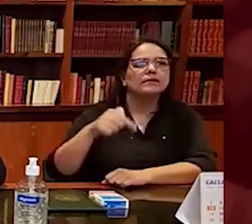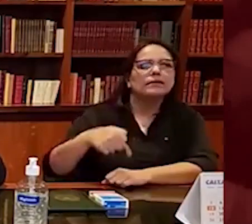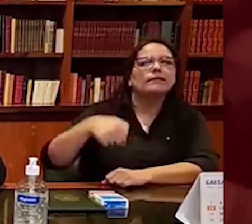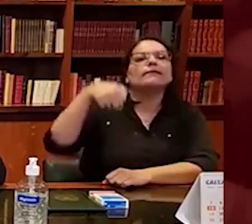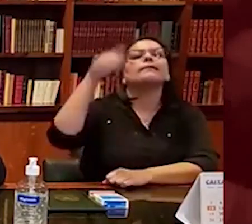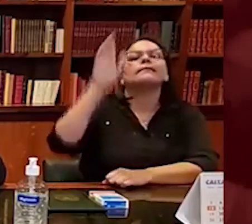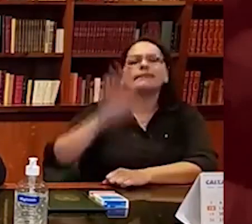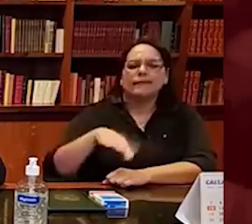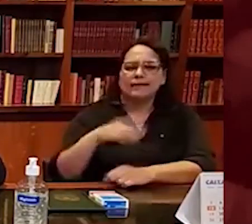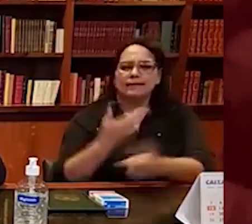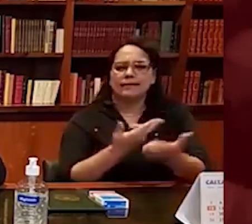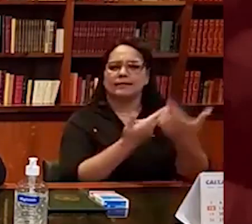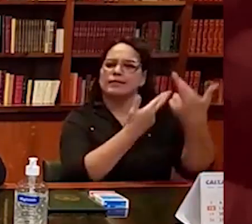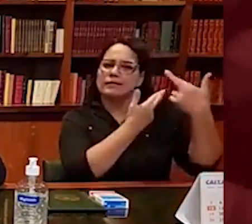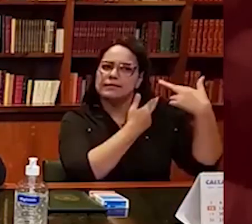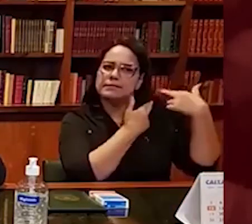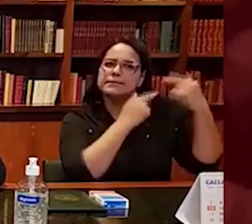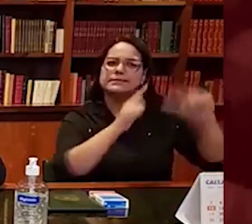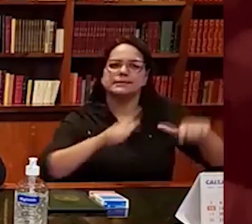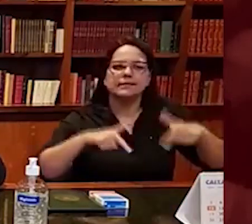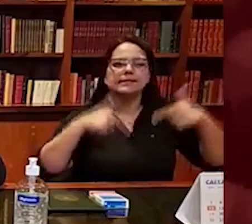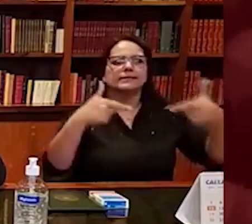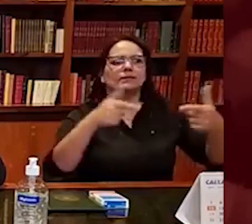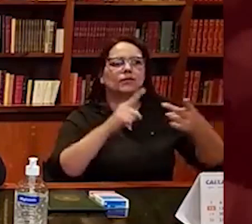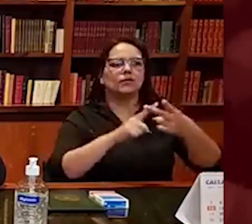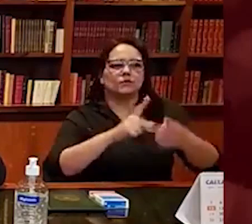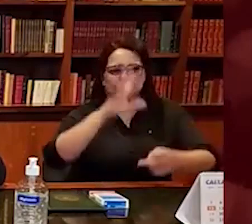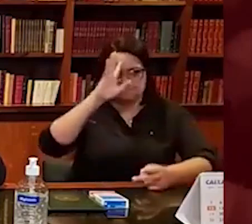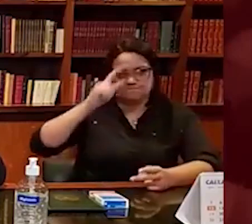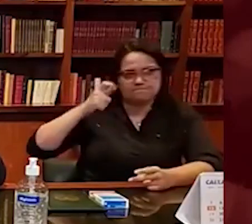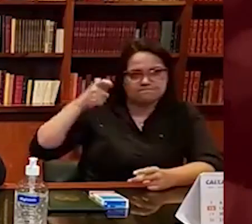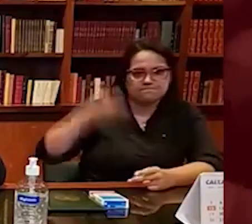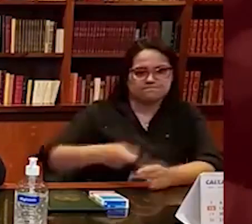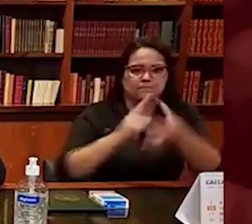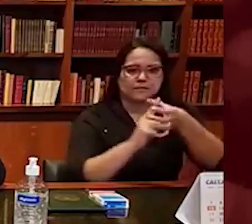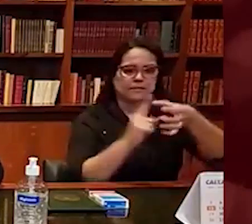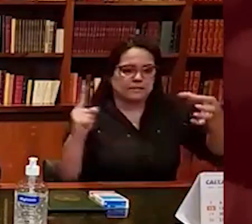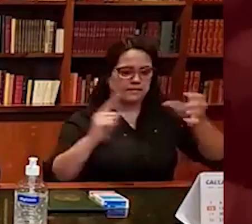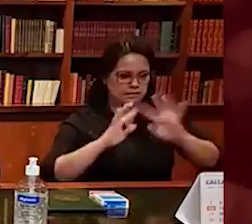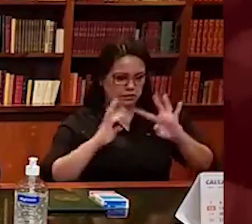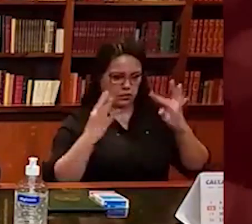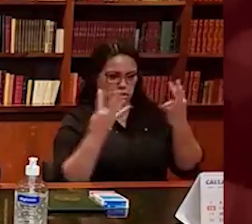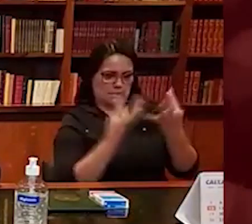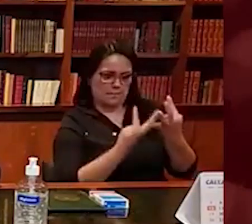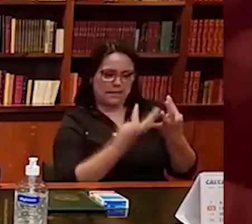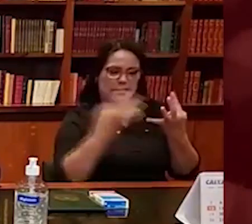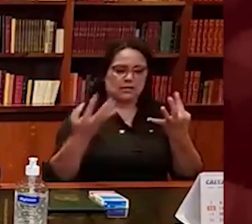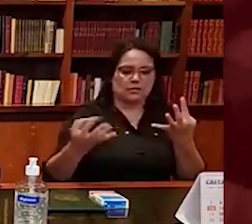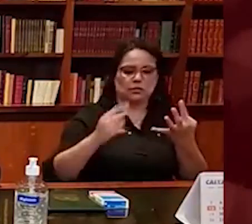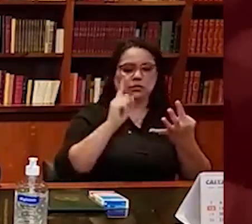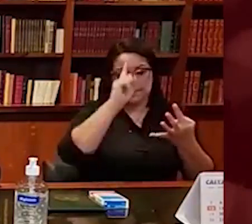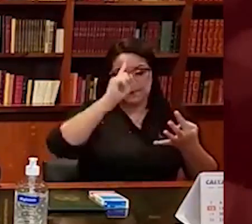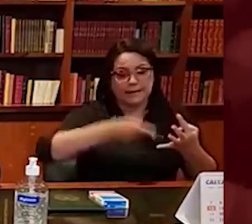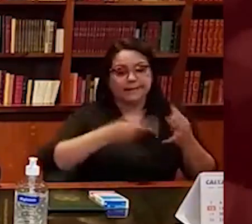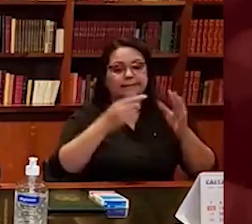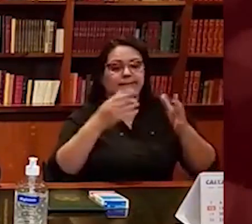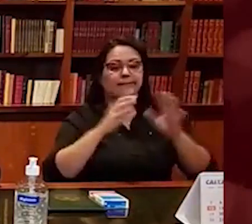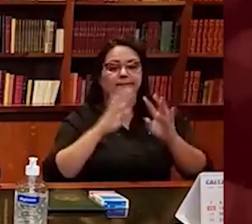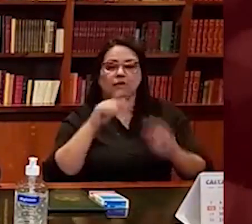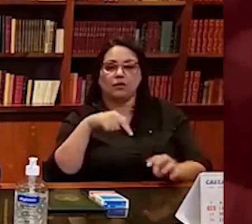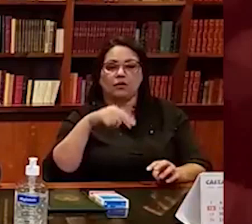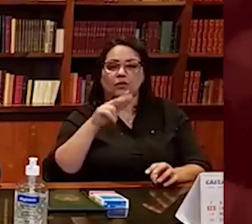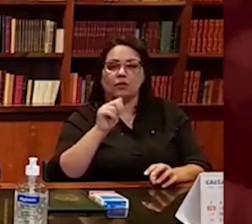responsável, né? Por ações como imposição de distanciamento e isolamento social,